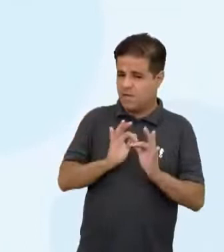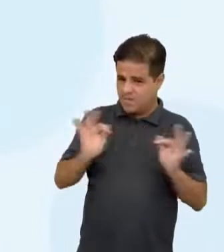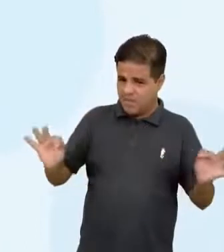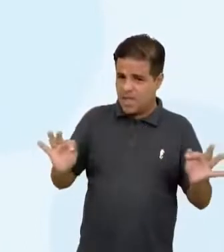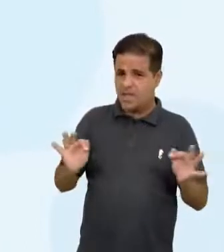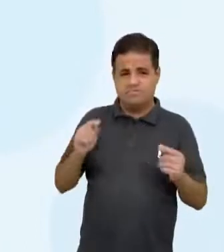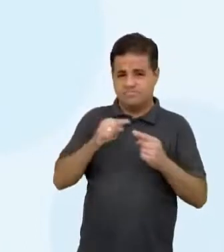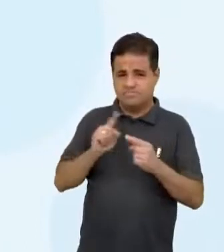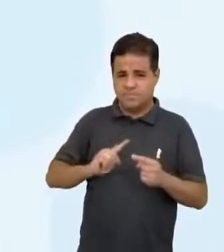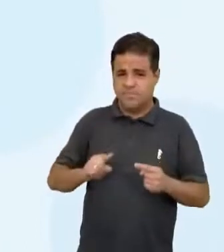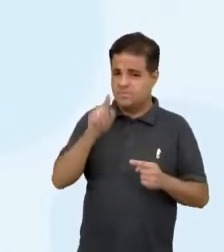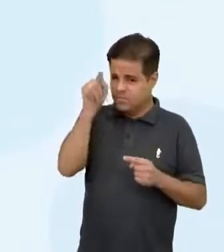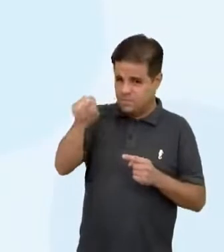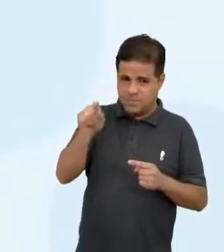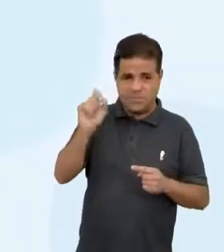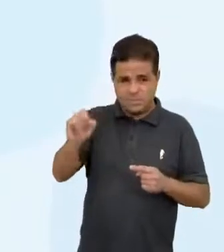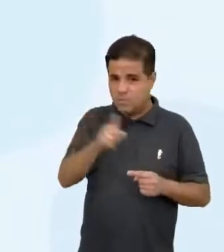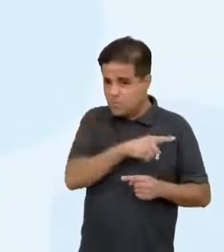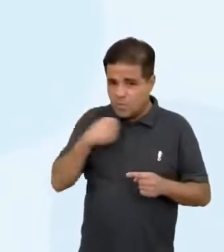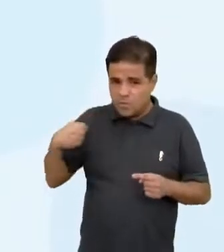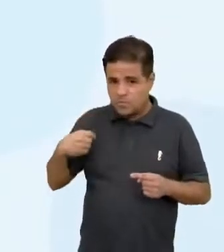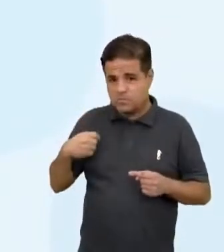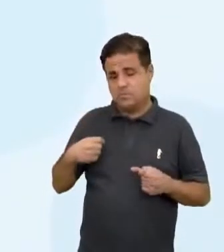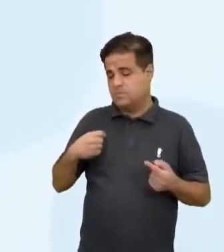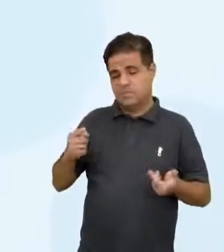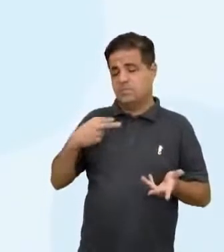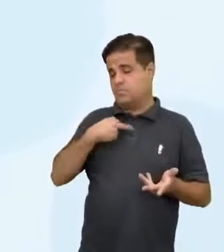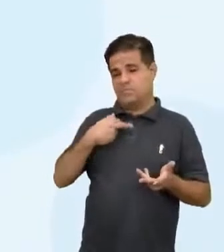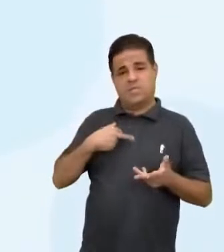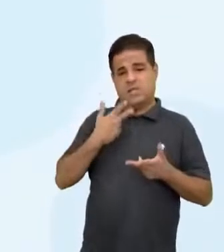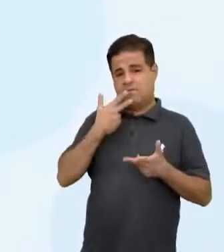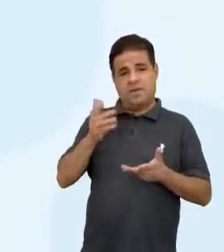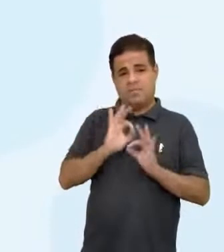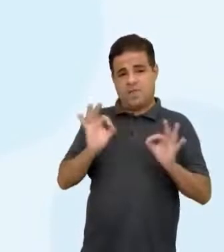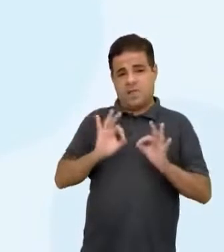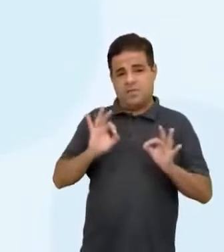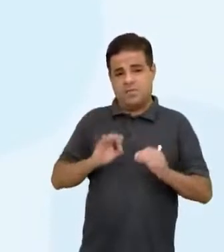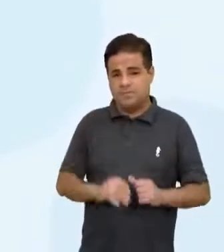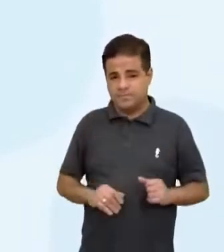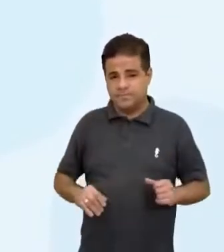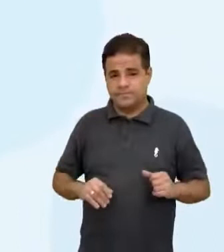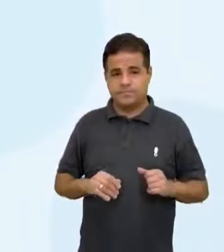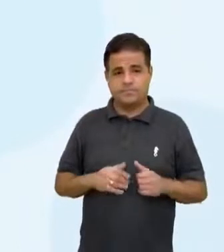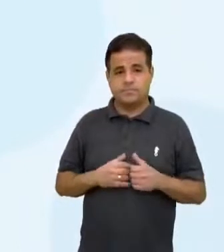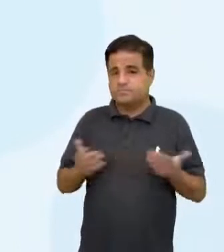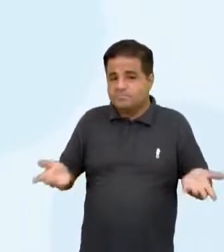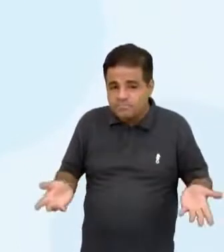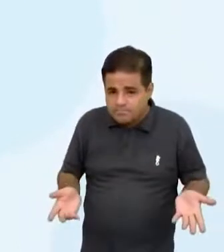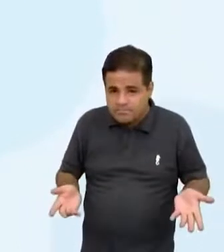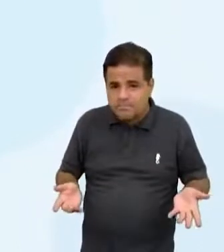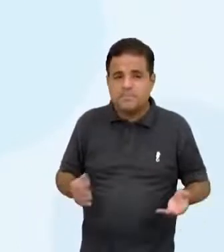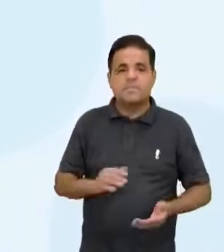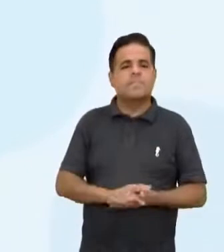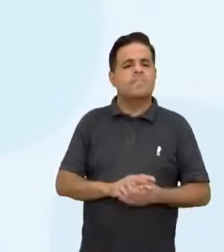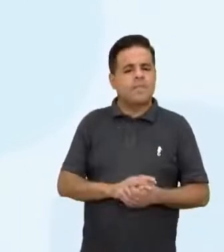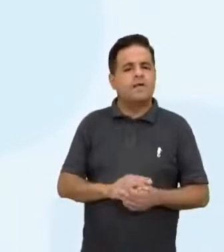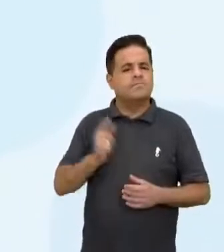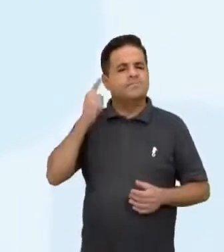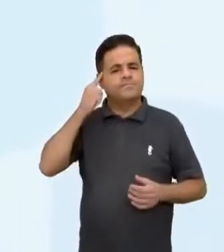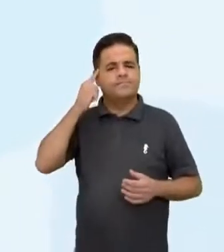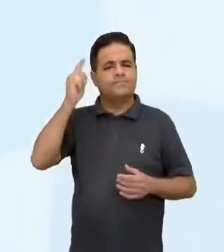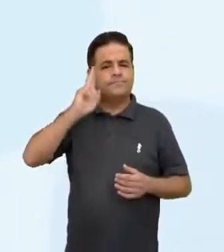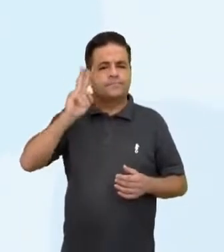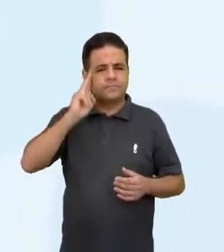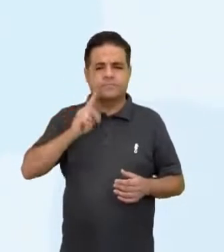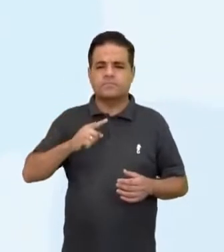proferida inadequada é que se estivesse morto, não poderia estar falando comigo. Muito bem, amigo. Acabei de lembrar que